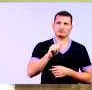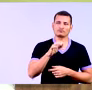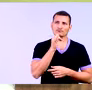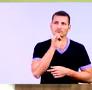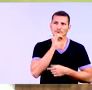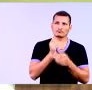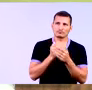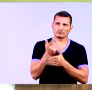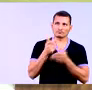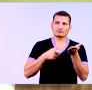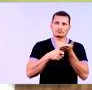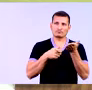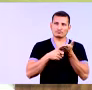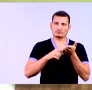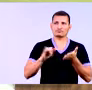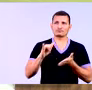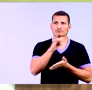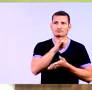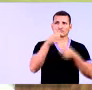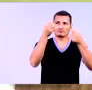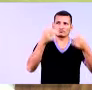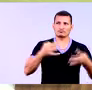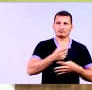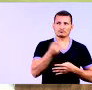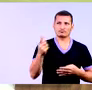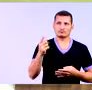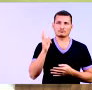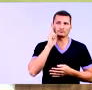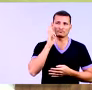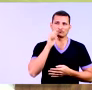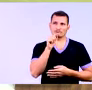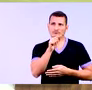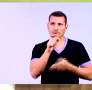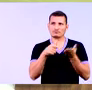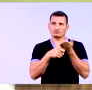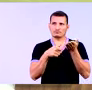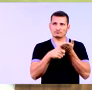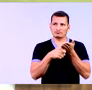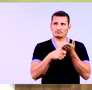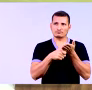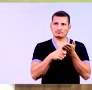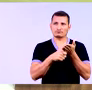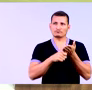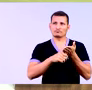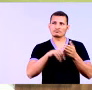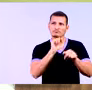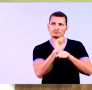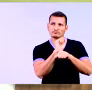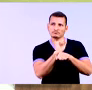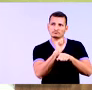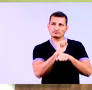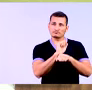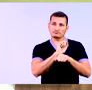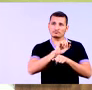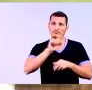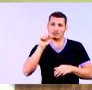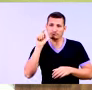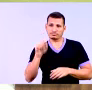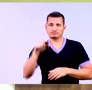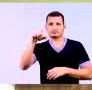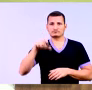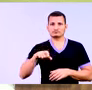compra de uma passagem aérea que expliquei para vocês, aquela passagem fica segurando até que confirme os dados do cartão,